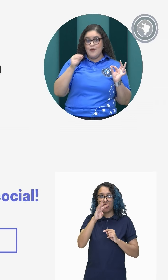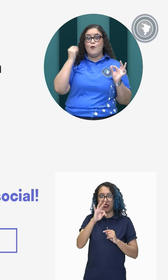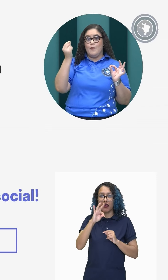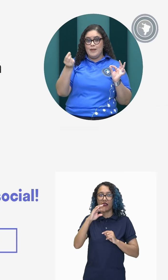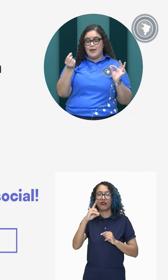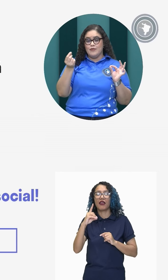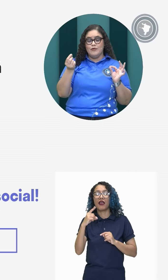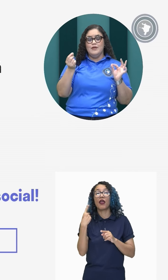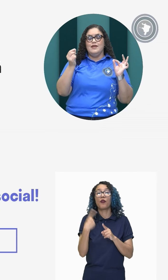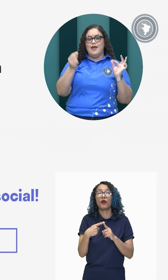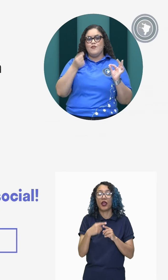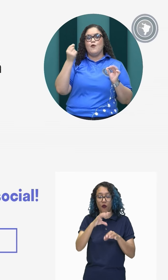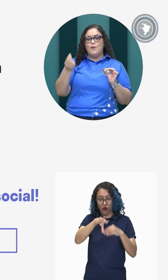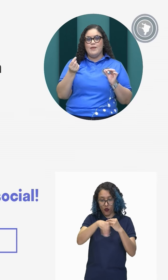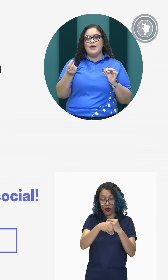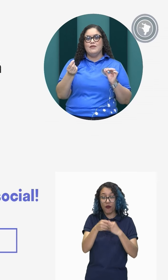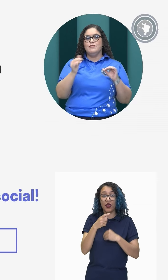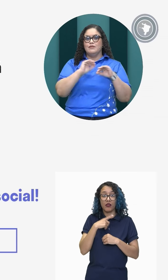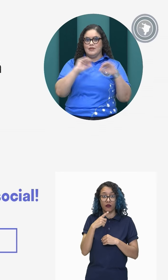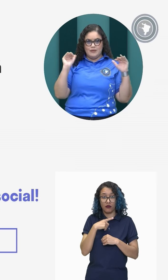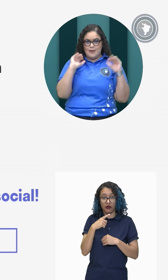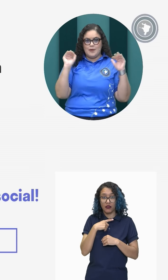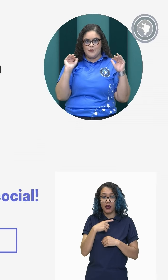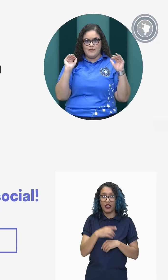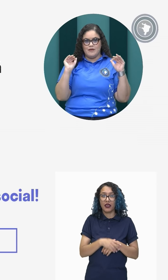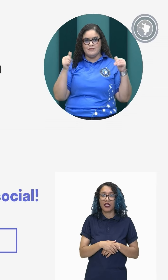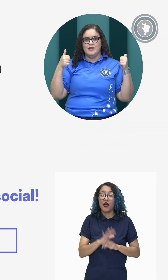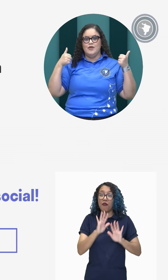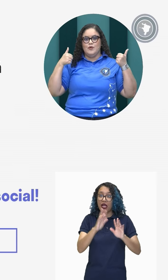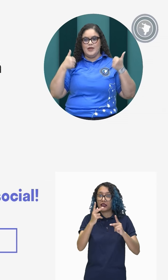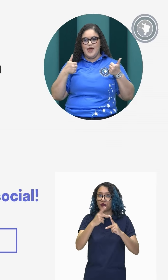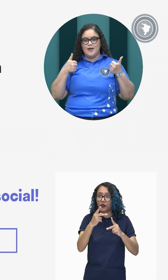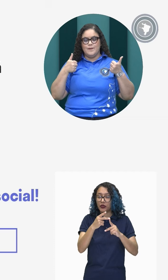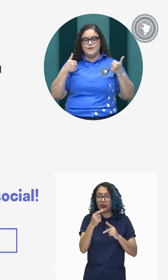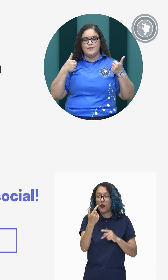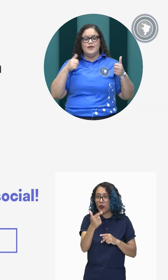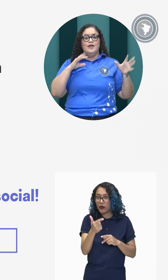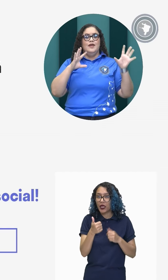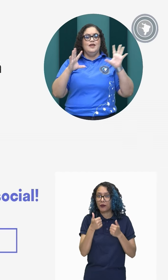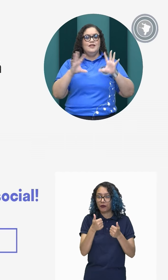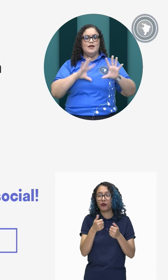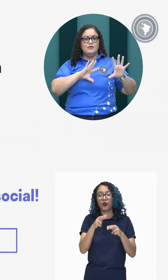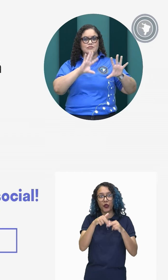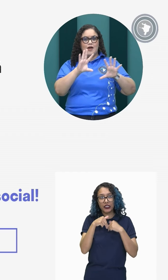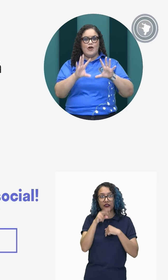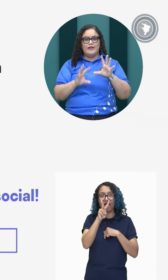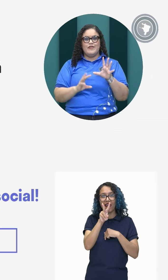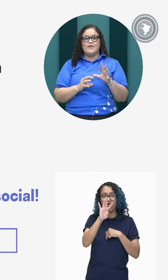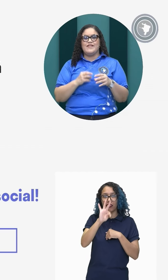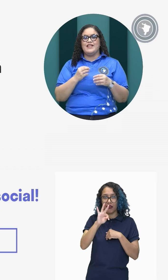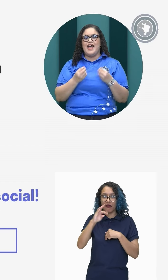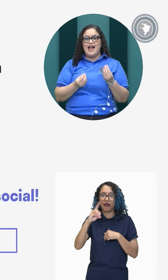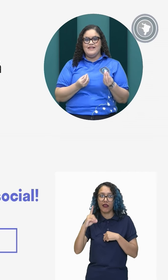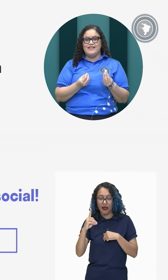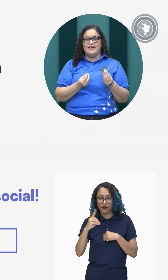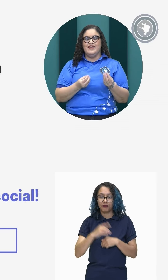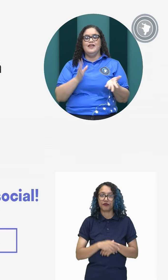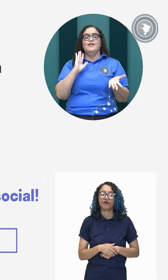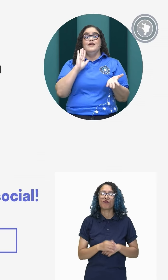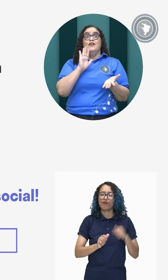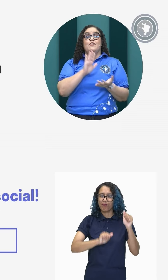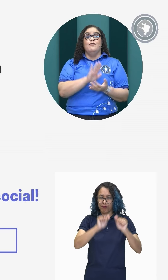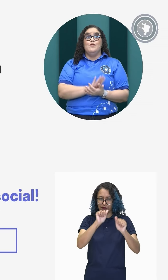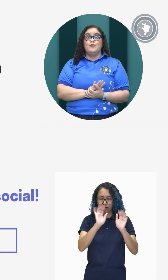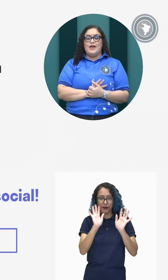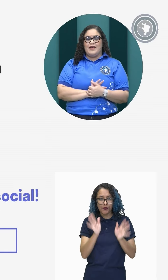ele tem um complemento e este complemento não tem preposição, ok? Então, agora que fizemos essa análise